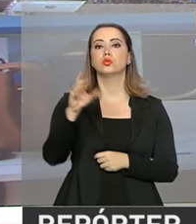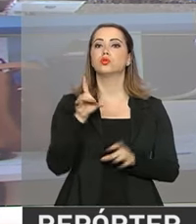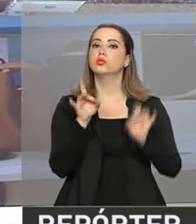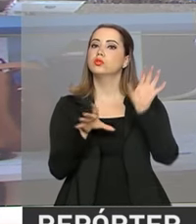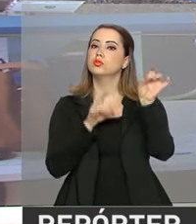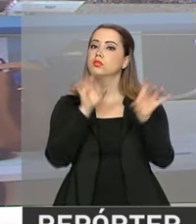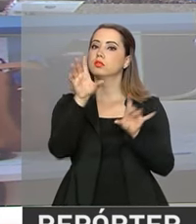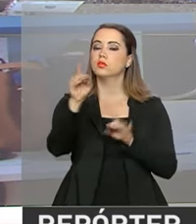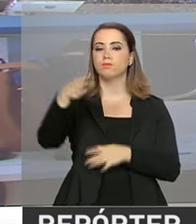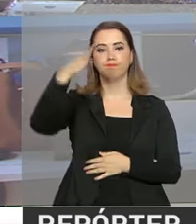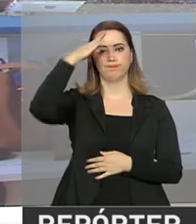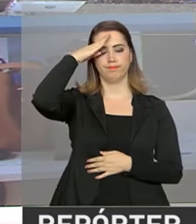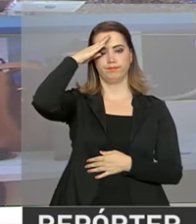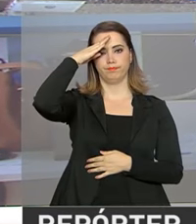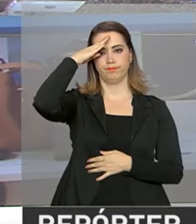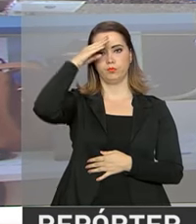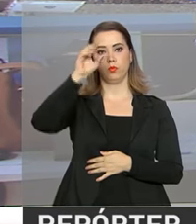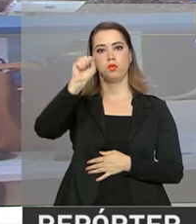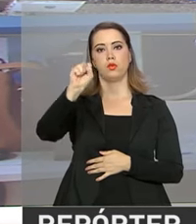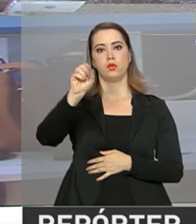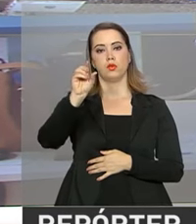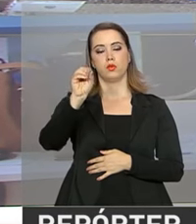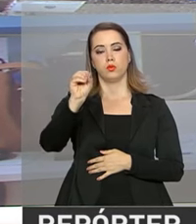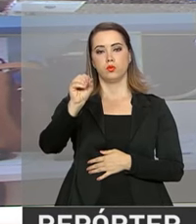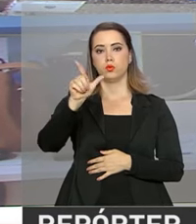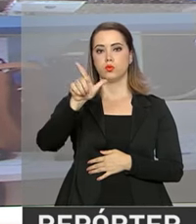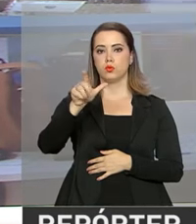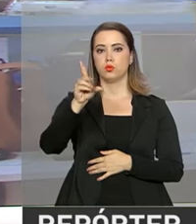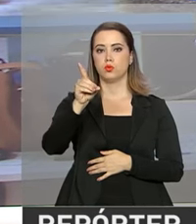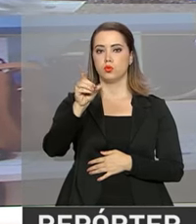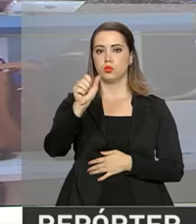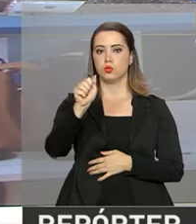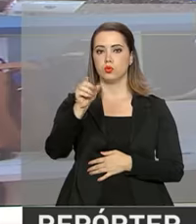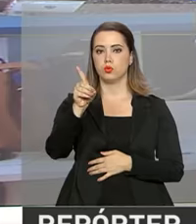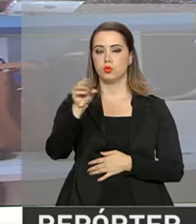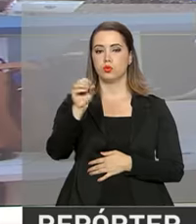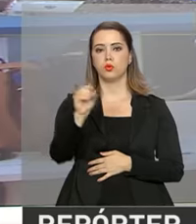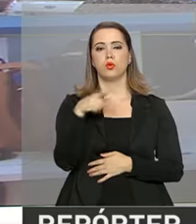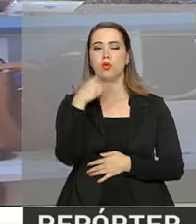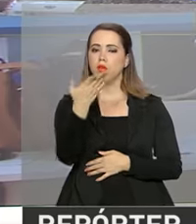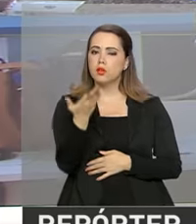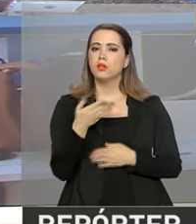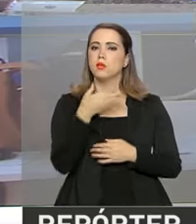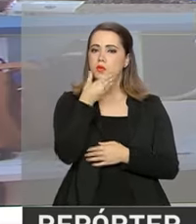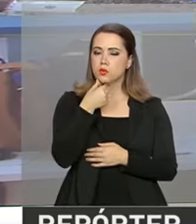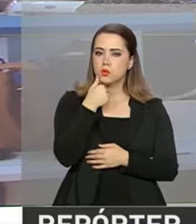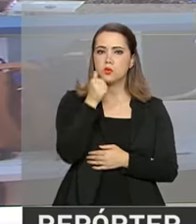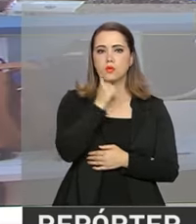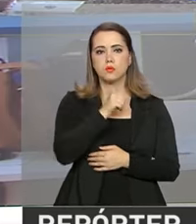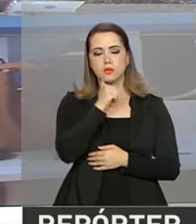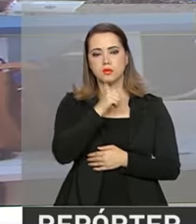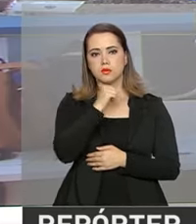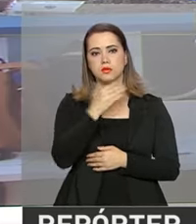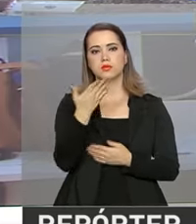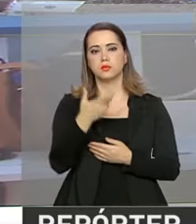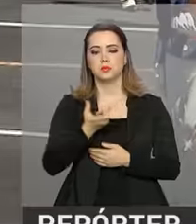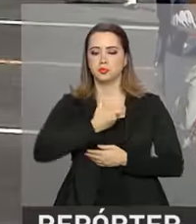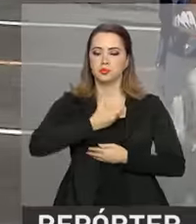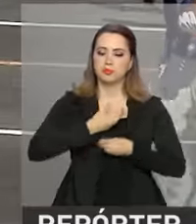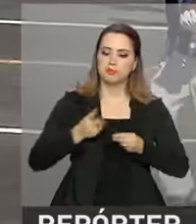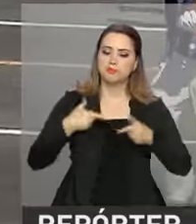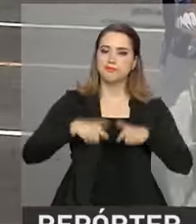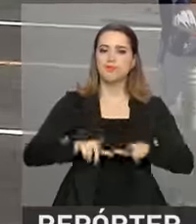a atuação destes bravos homens e mulheres. Também foram entregues medalhas em reconhecimento a civis e militares.